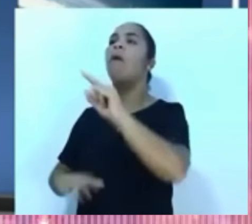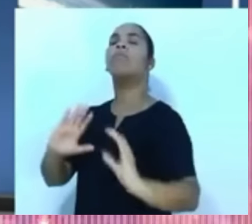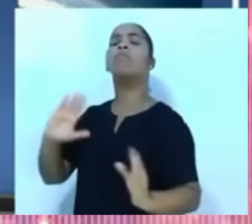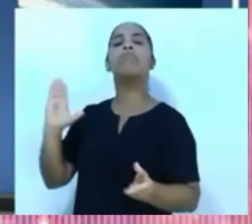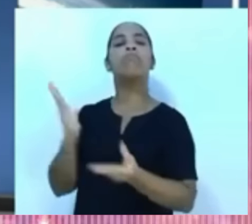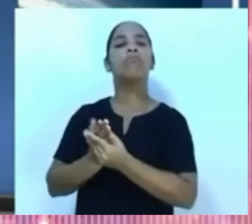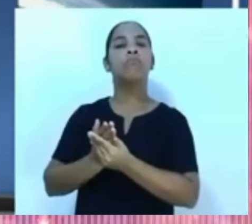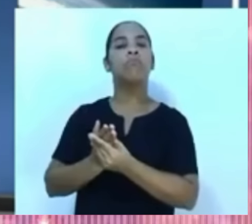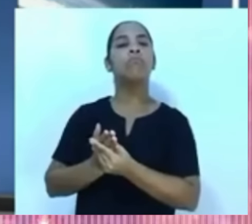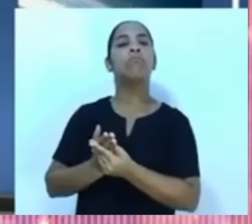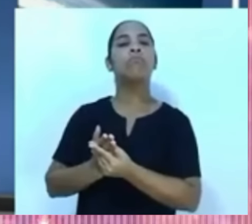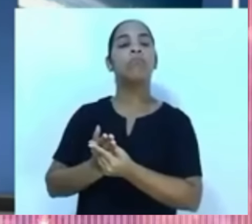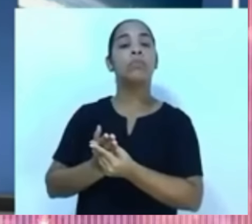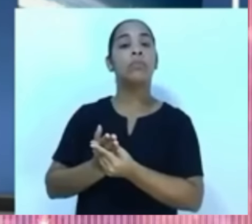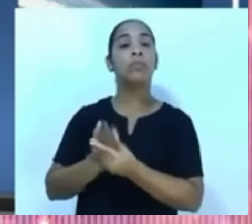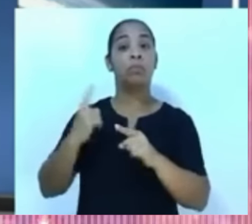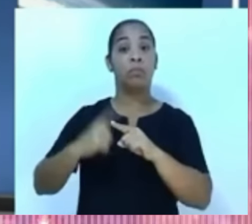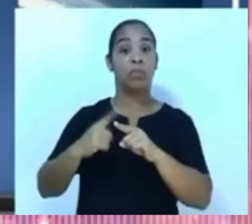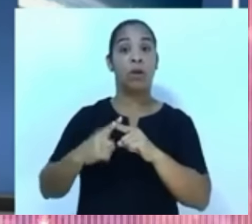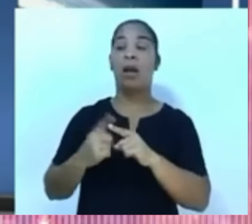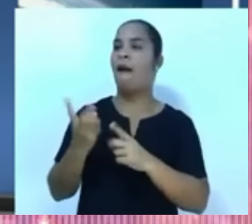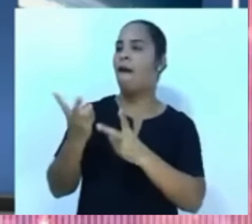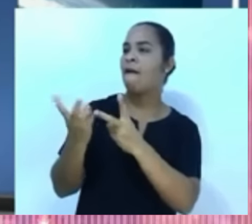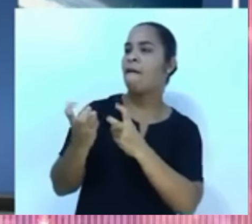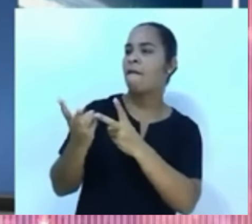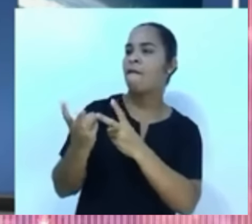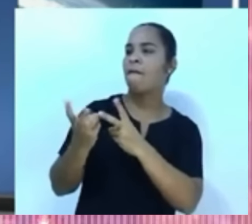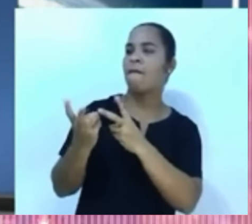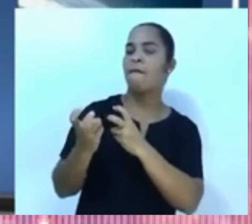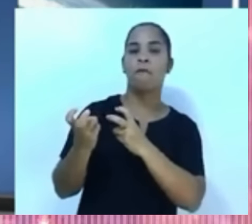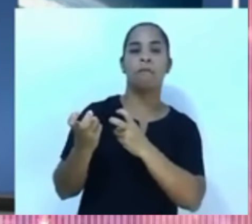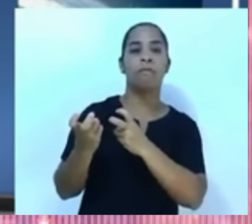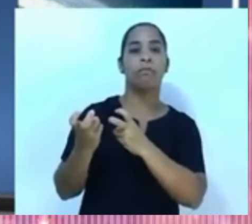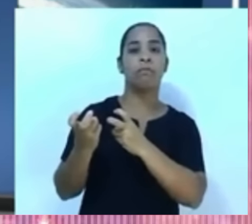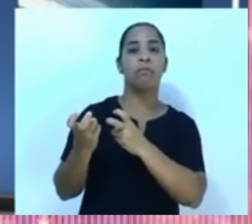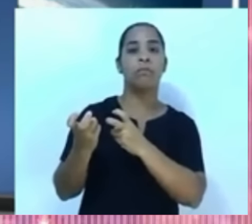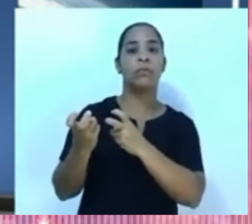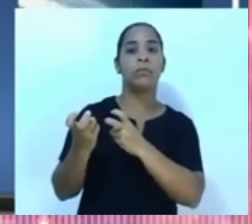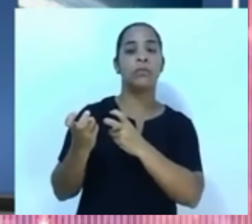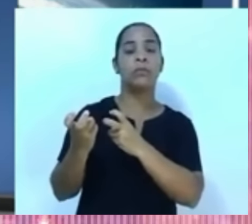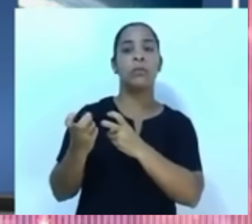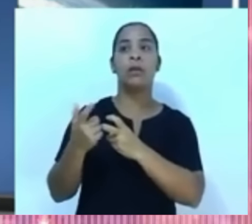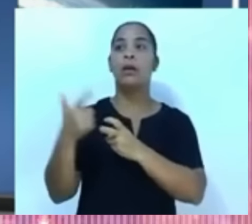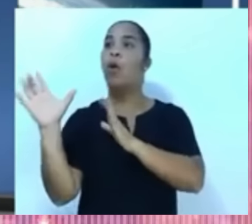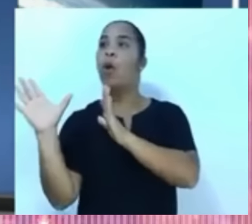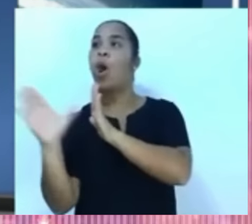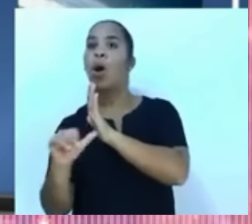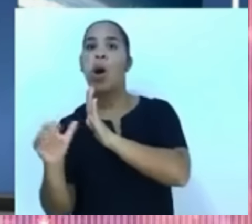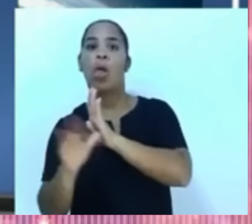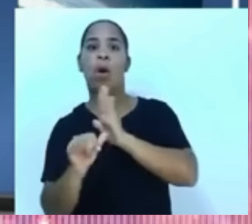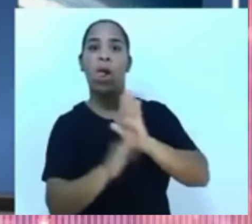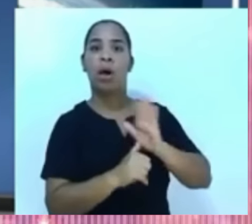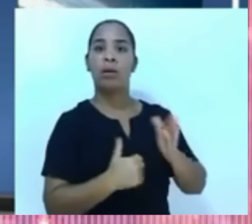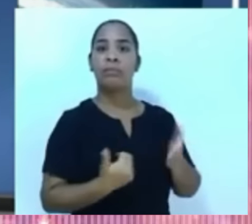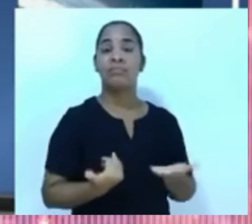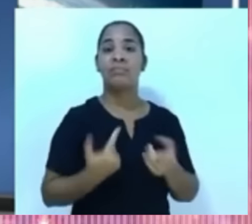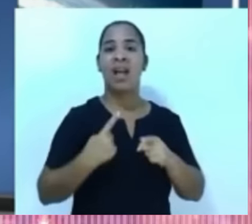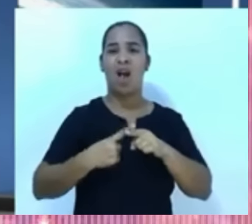procurar retirar alta somas de outros levianos Porque dizemos que